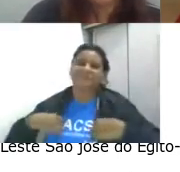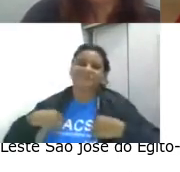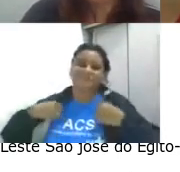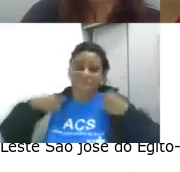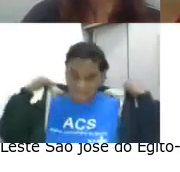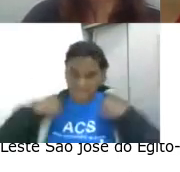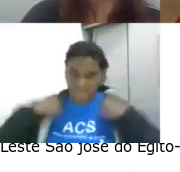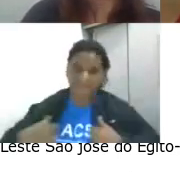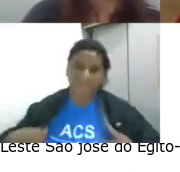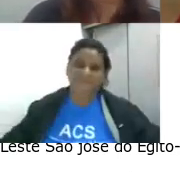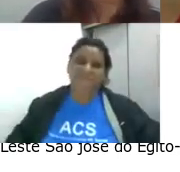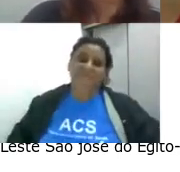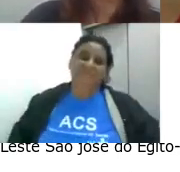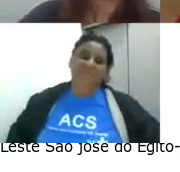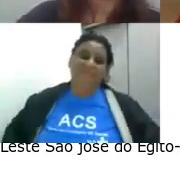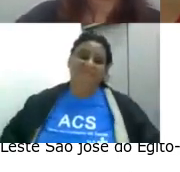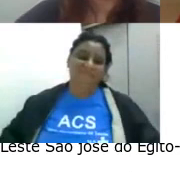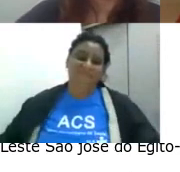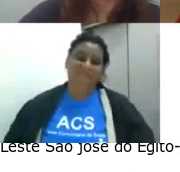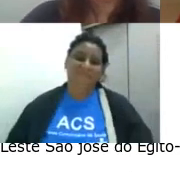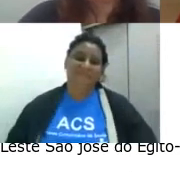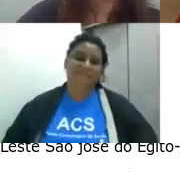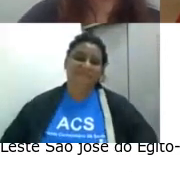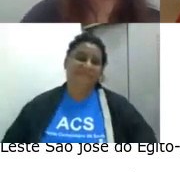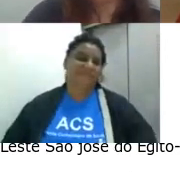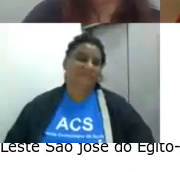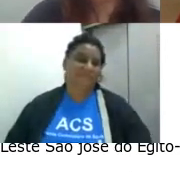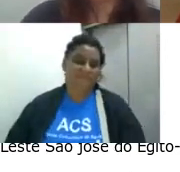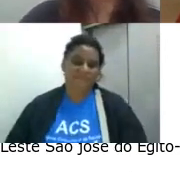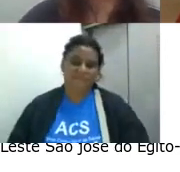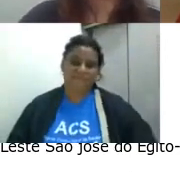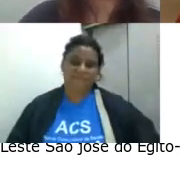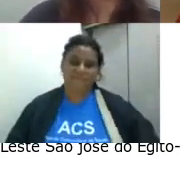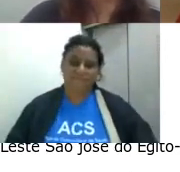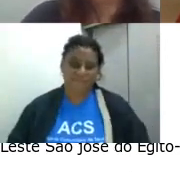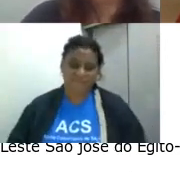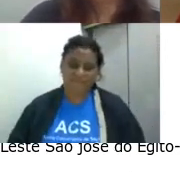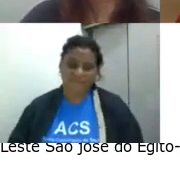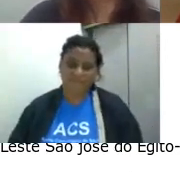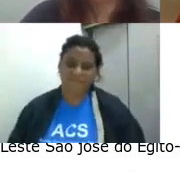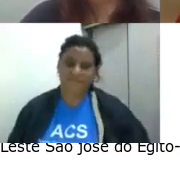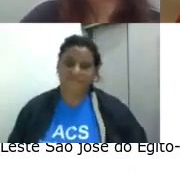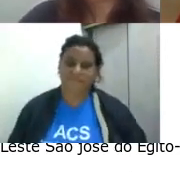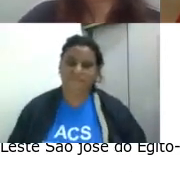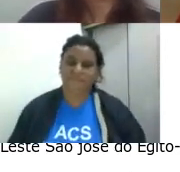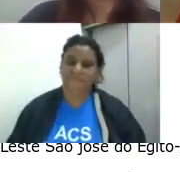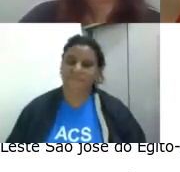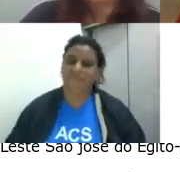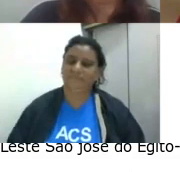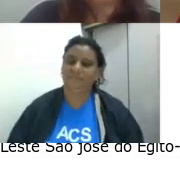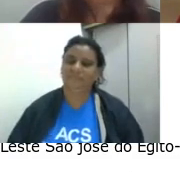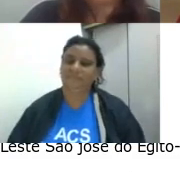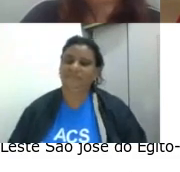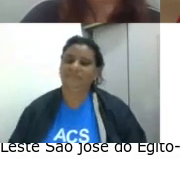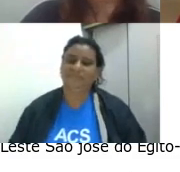naquele momento de forma imediata e naquele momento que o paciente procura o serviço de saúde não é recomendado agendar um dia para ele fazer a coleta o ideal é que ele faça